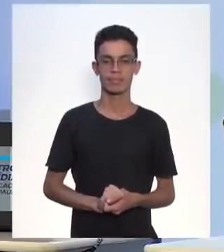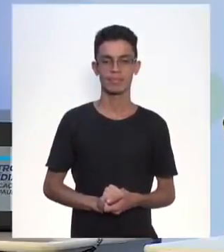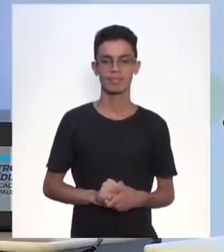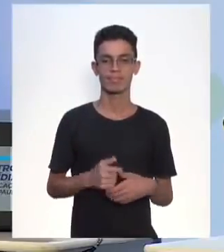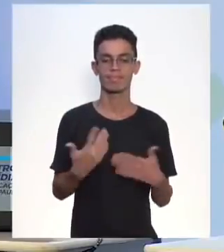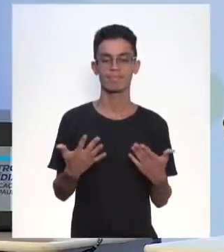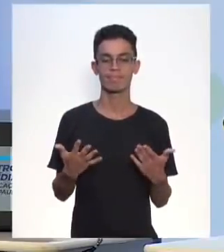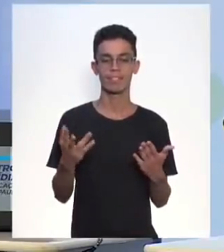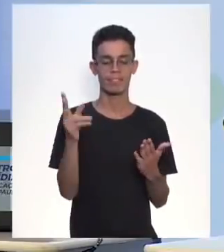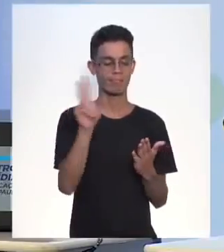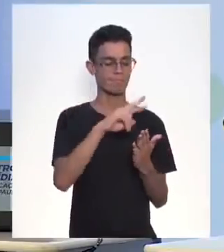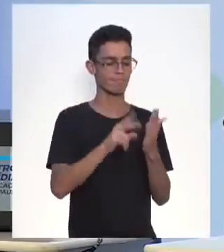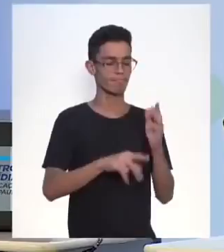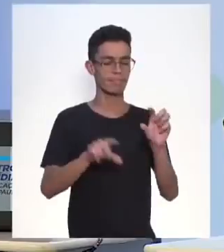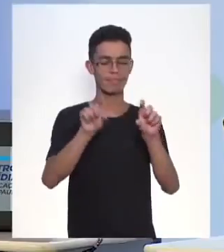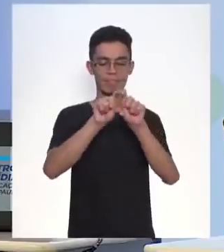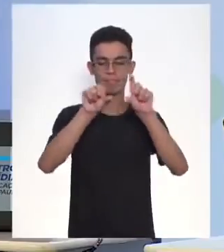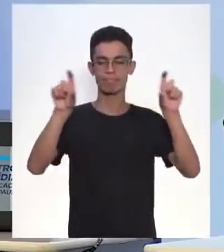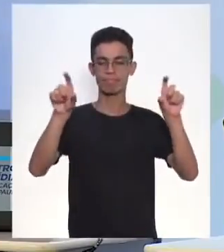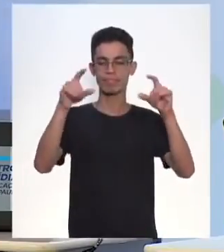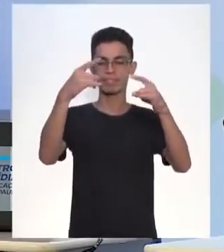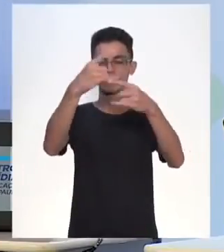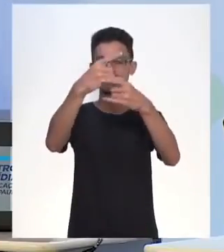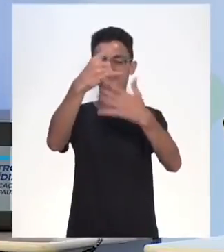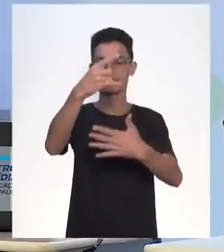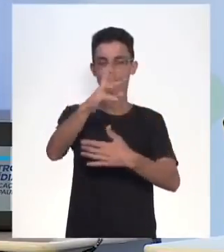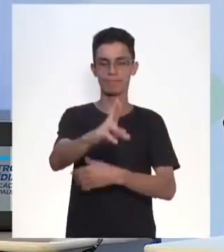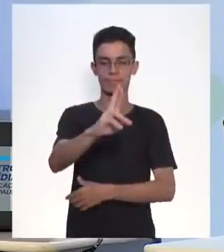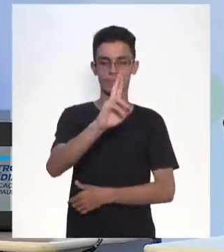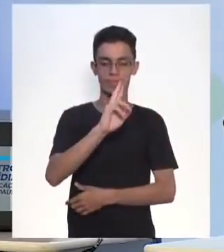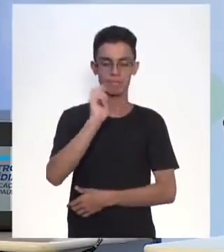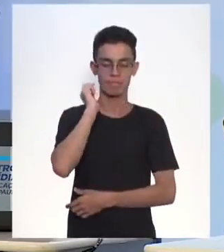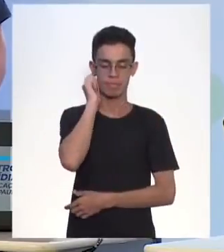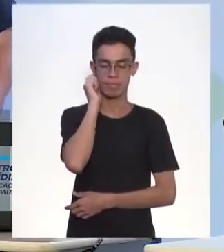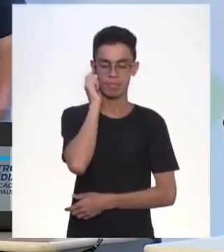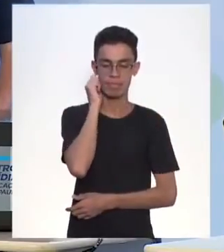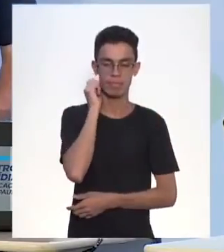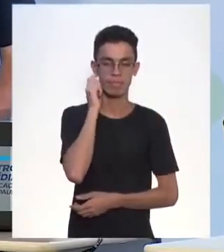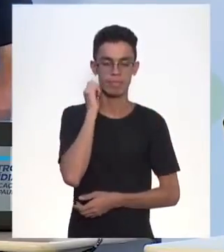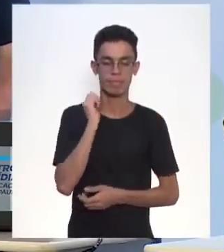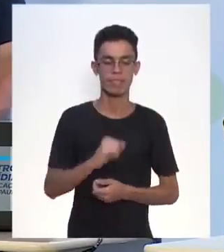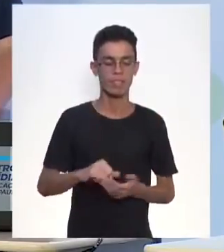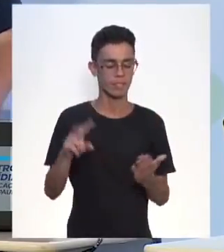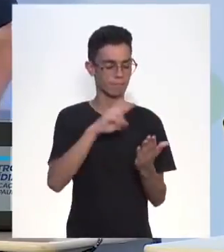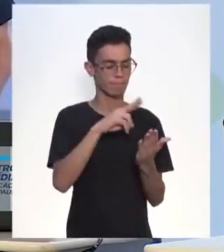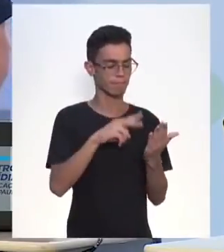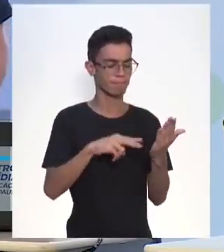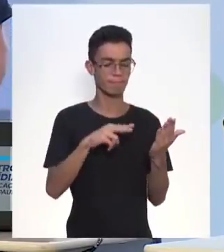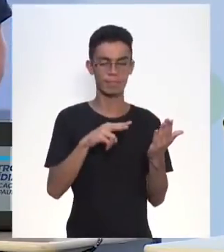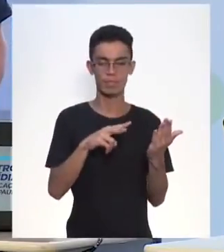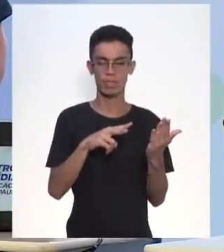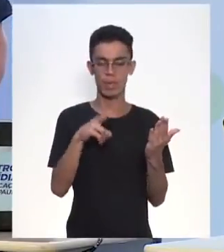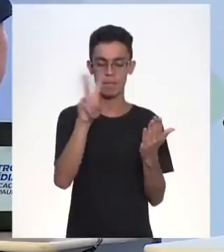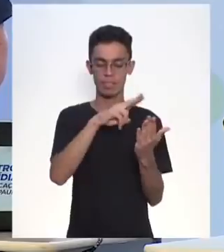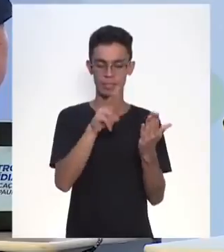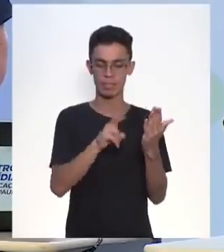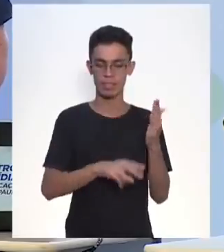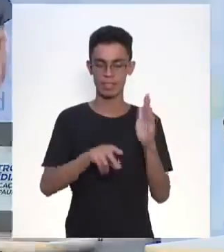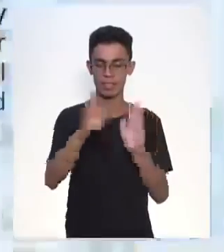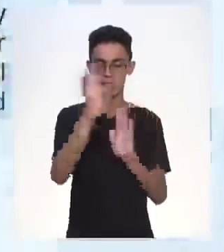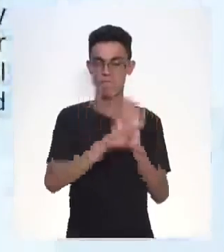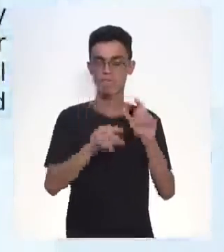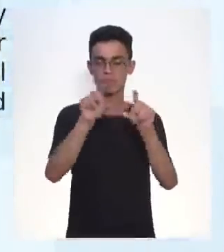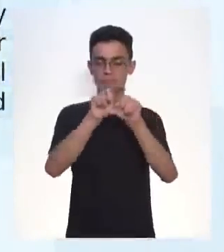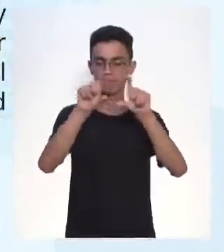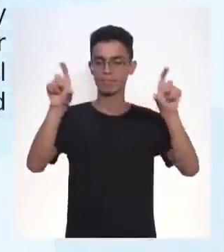isso. Neste trechinho foi o que apareceu. O but e o and. E é isso que a gente vai ver agora. Então, nós vamos ler esse trecho novamente